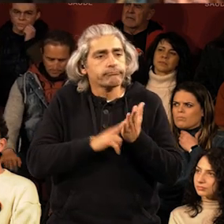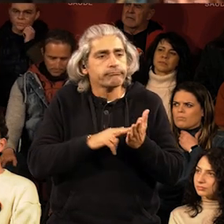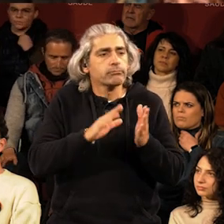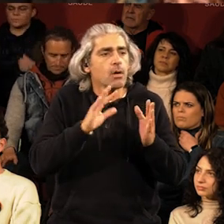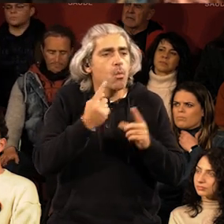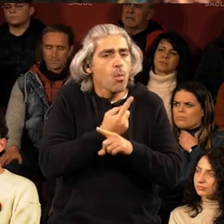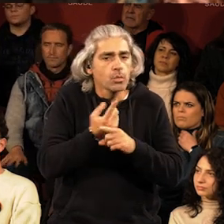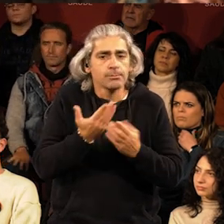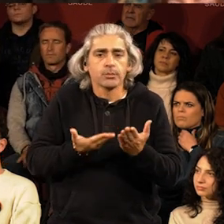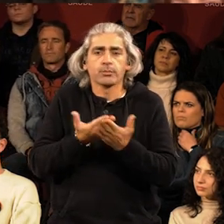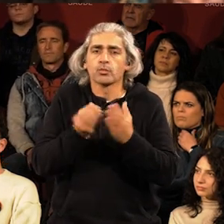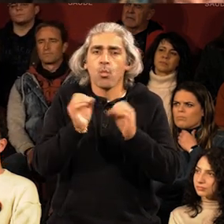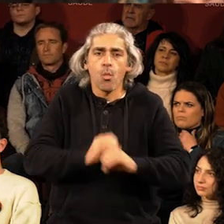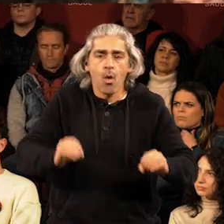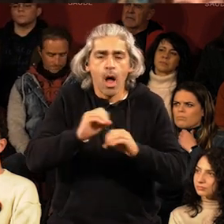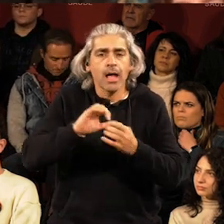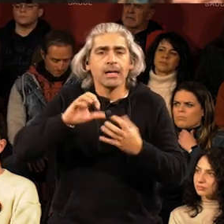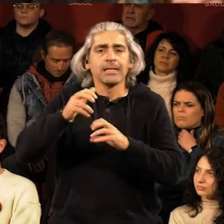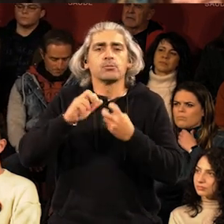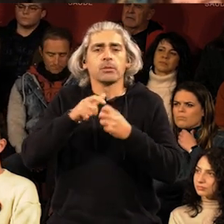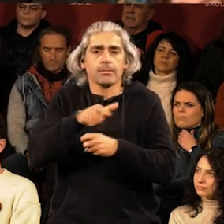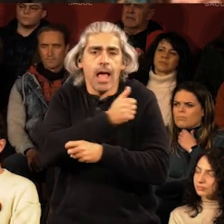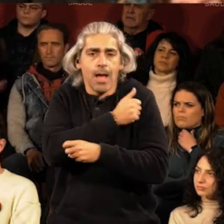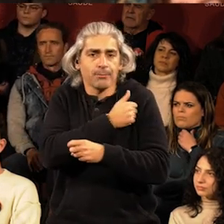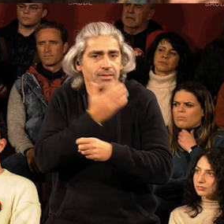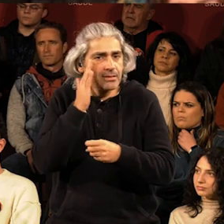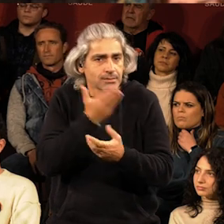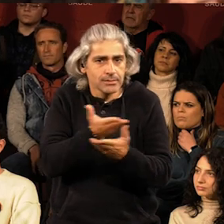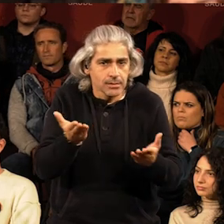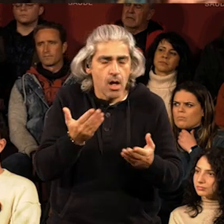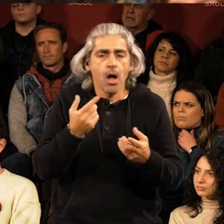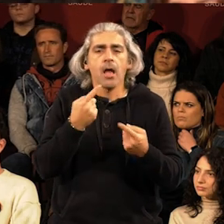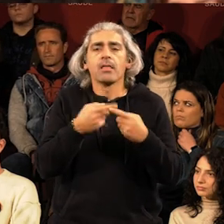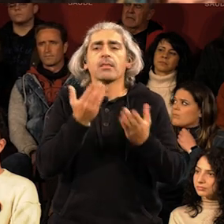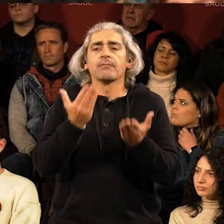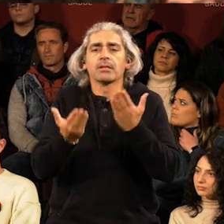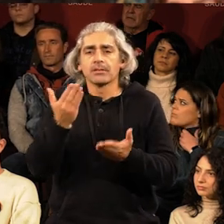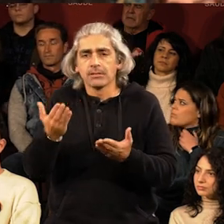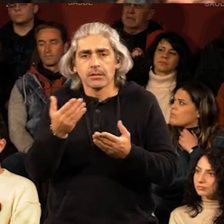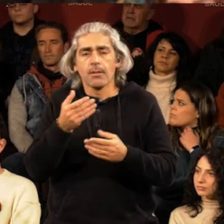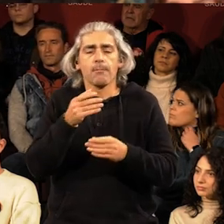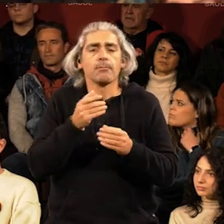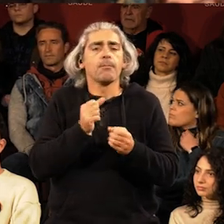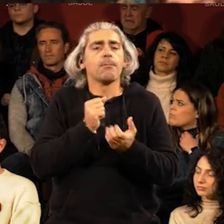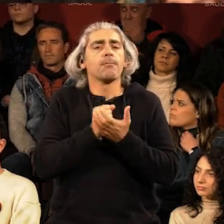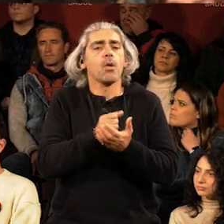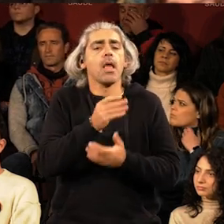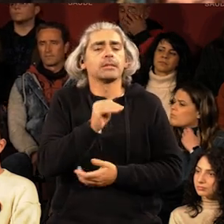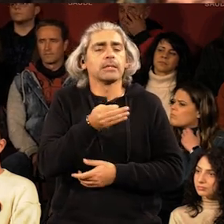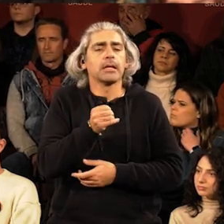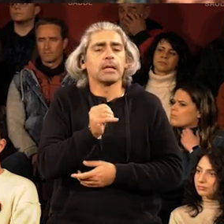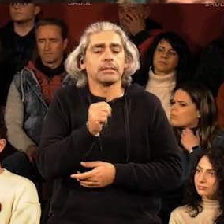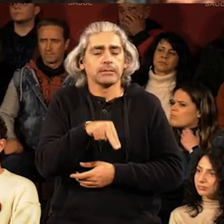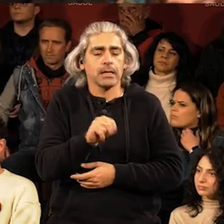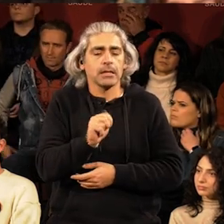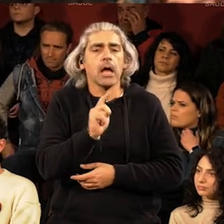facto de não terem proposta para a carise da habitação de não se distinguirem particularmente nas respostas para o para o SNS ou